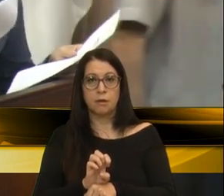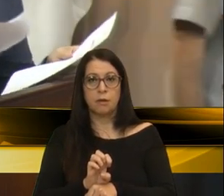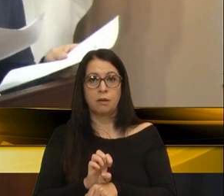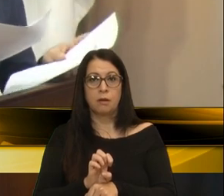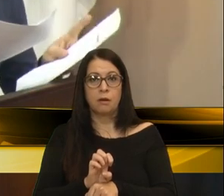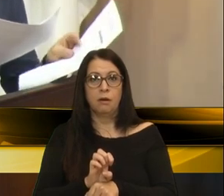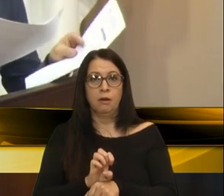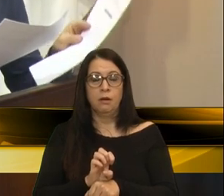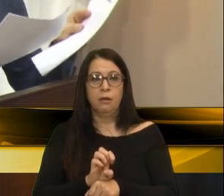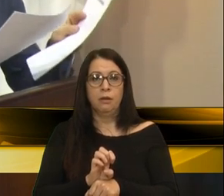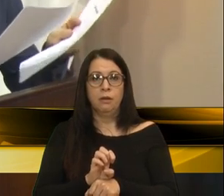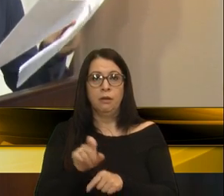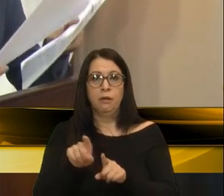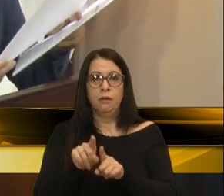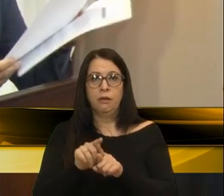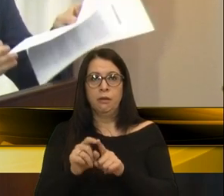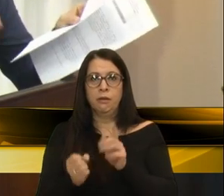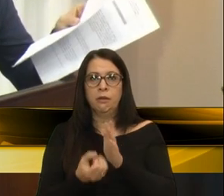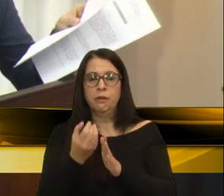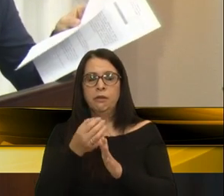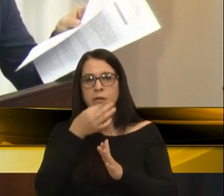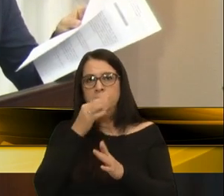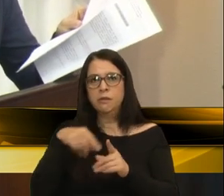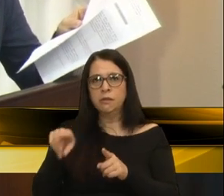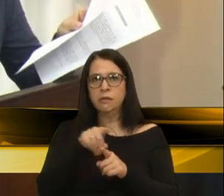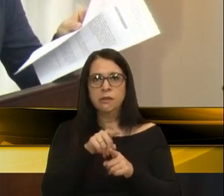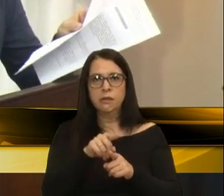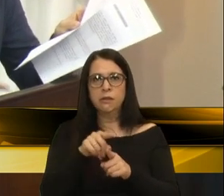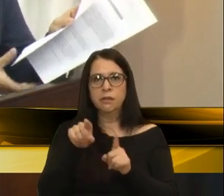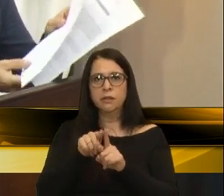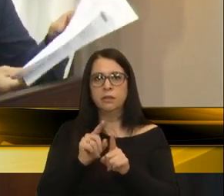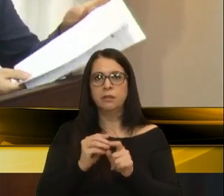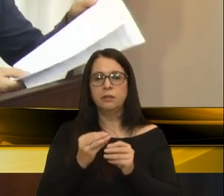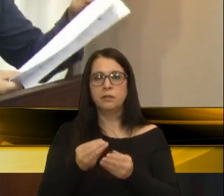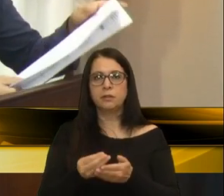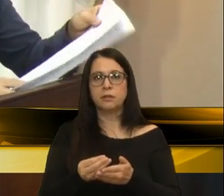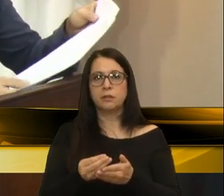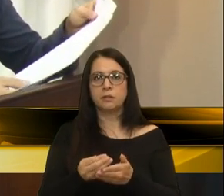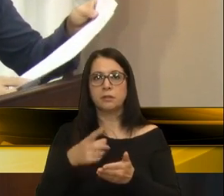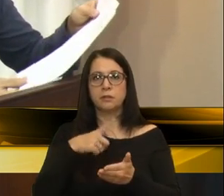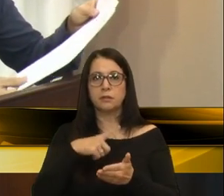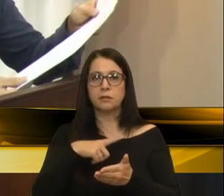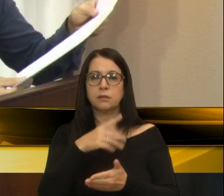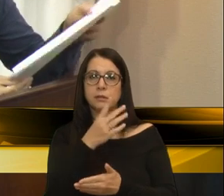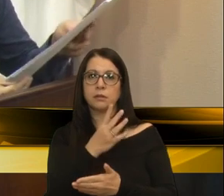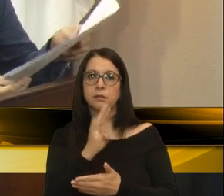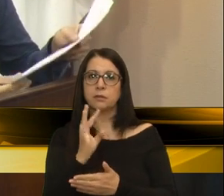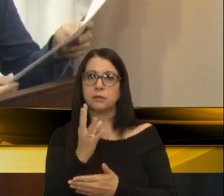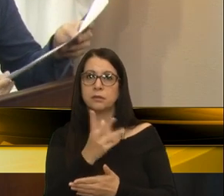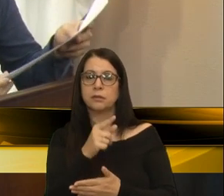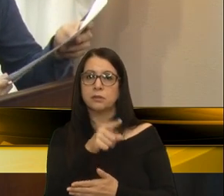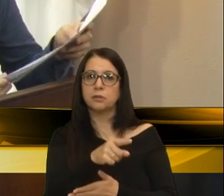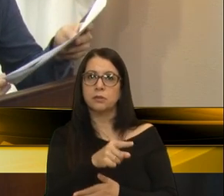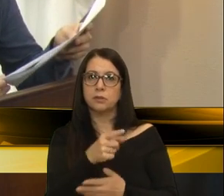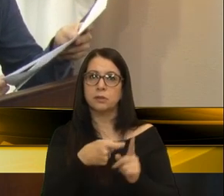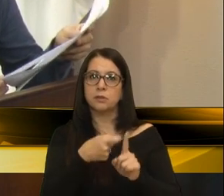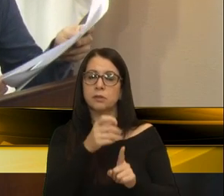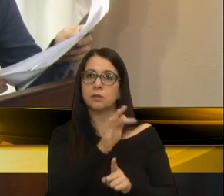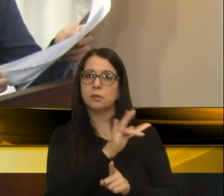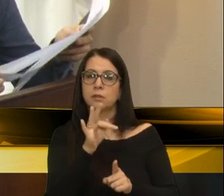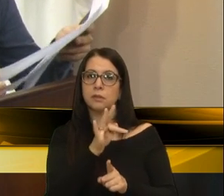a Fundação Universidade de Caxias do Sul, que o município tinha um repasse então de 4 milhões a partir de fevereiro